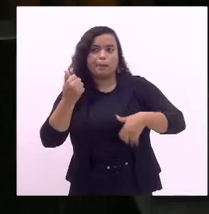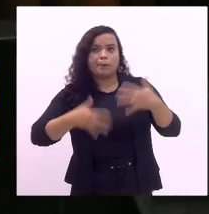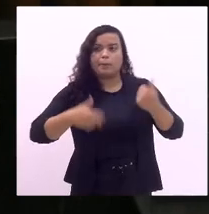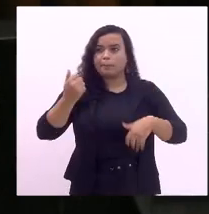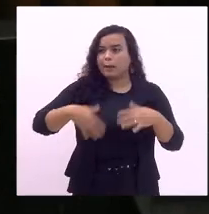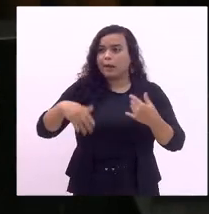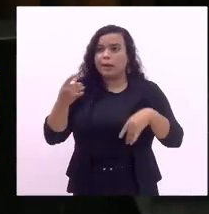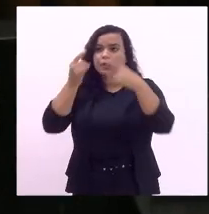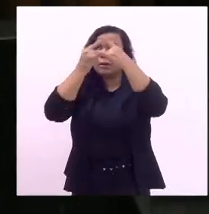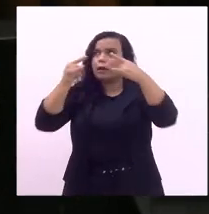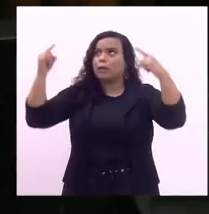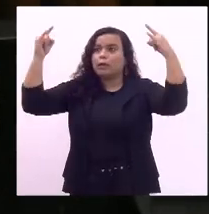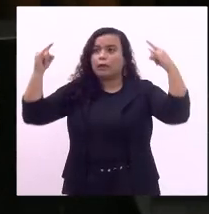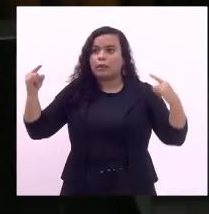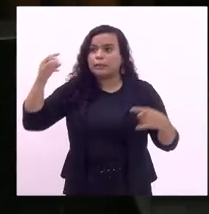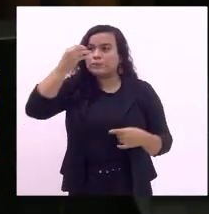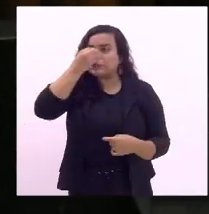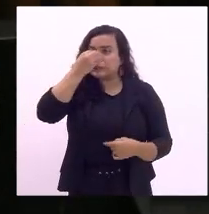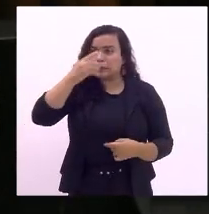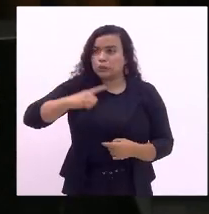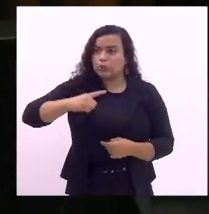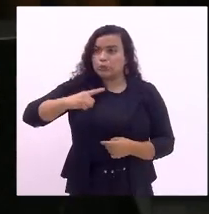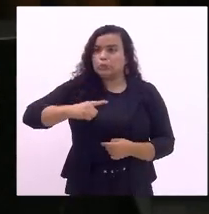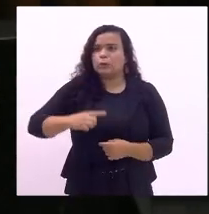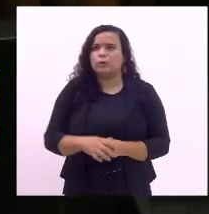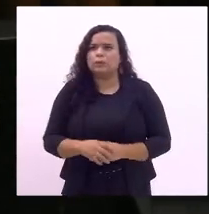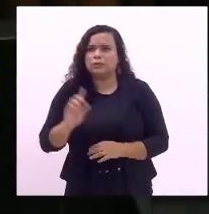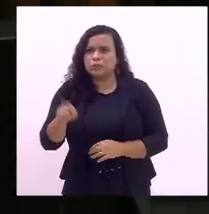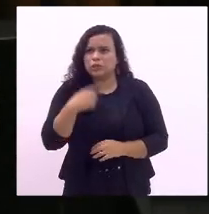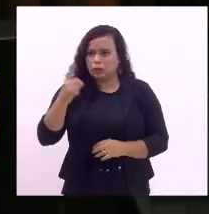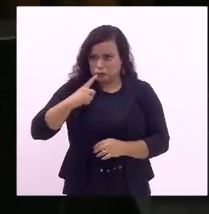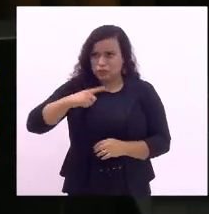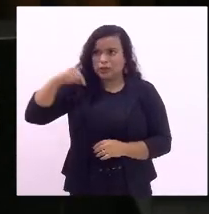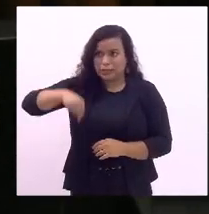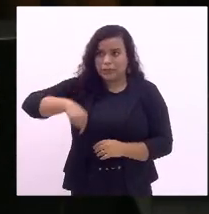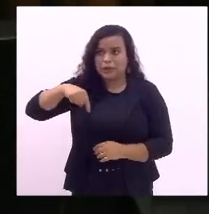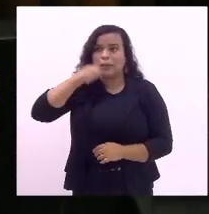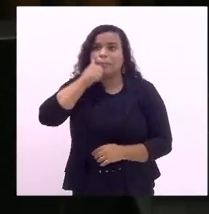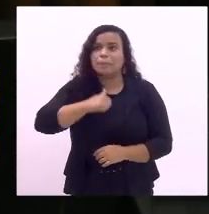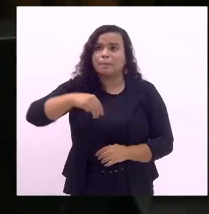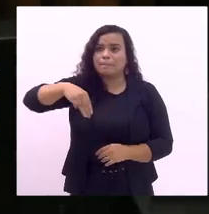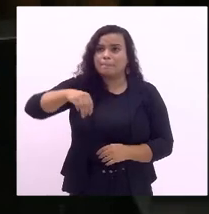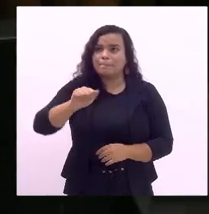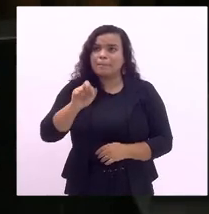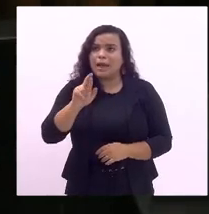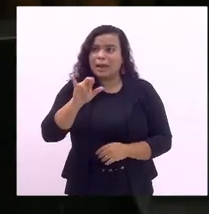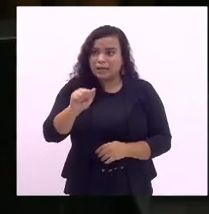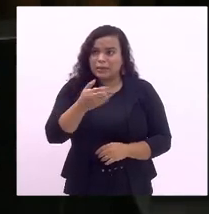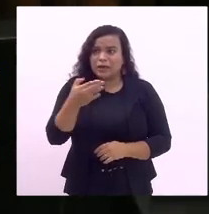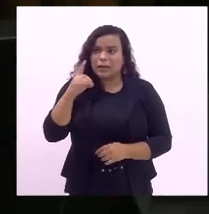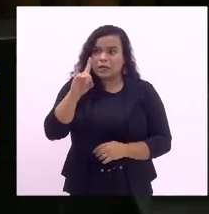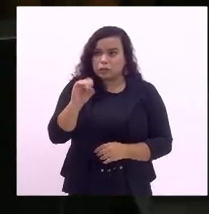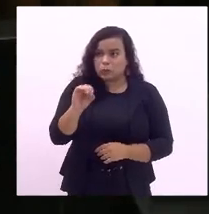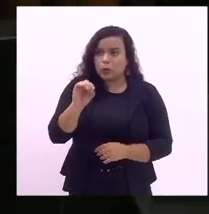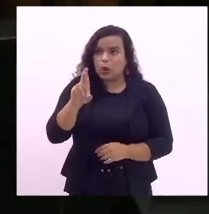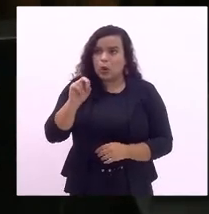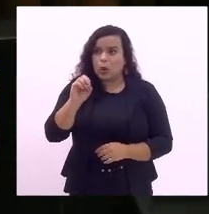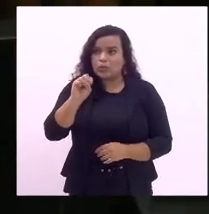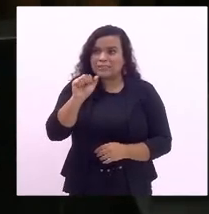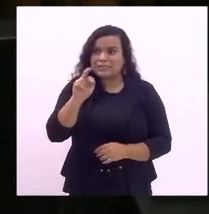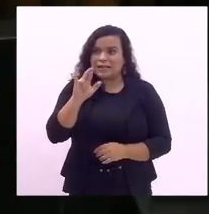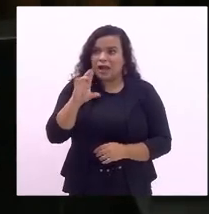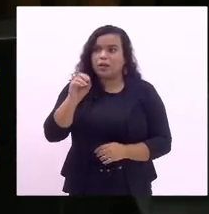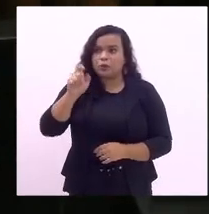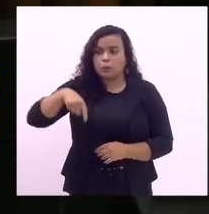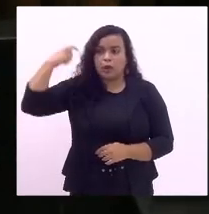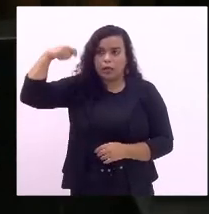circo. Por incrível que pareça, a gente tem uma Maria do Rosário aqui agora, acabei de ver. Fez um teatro, se